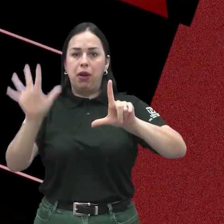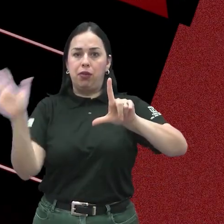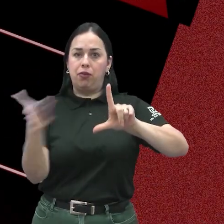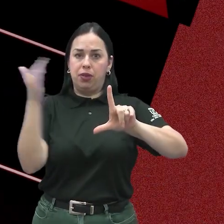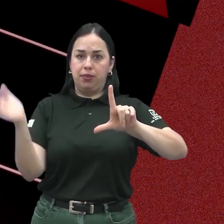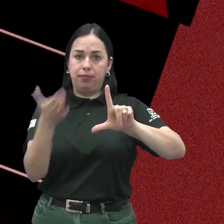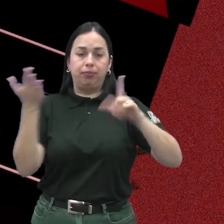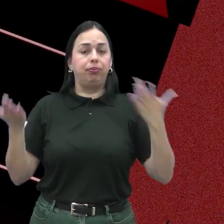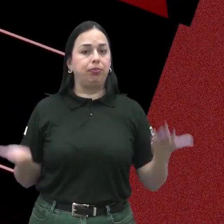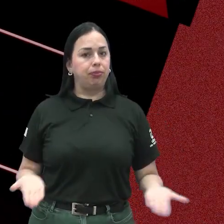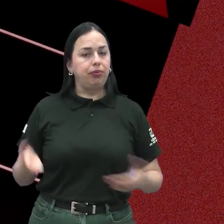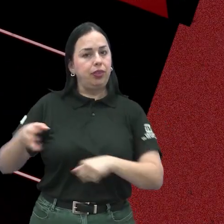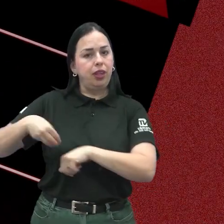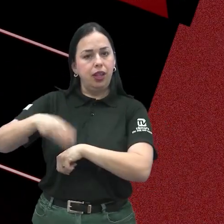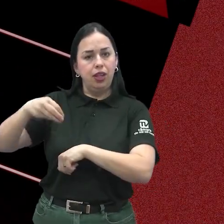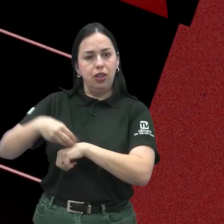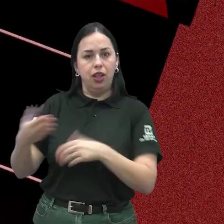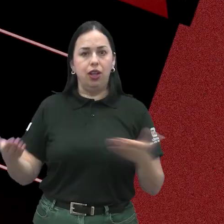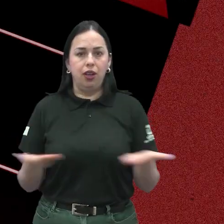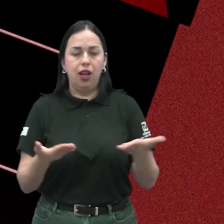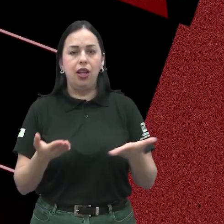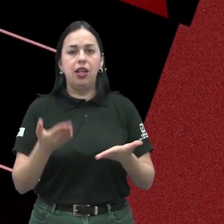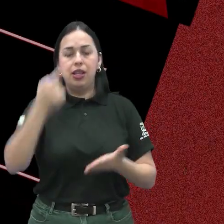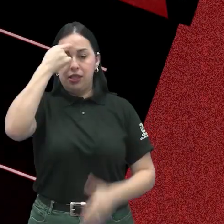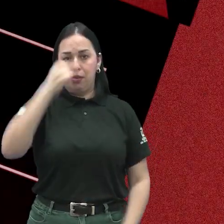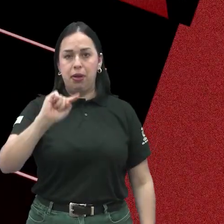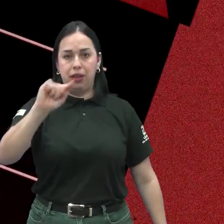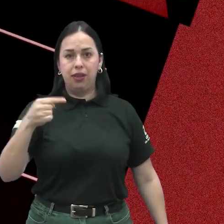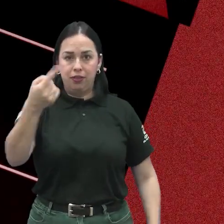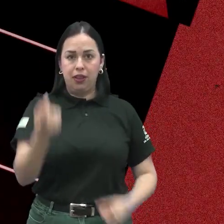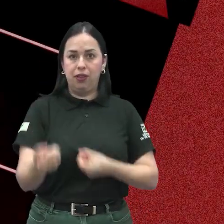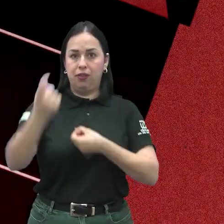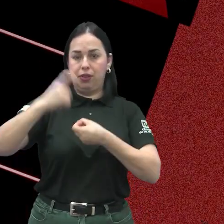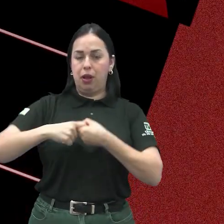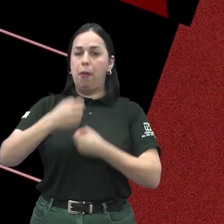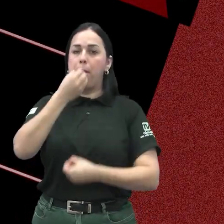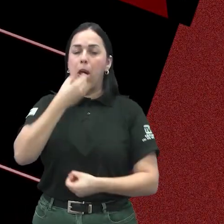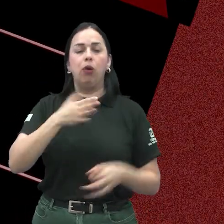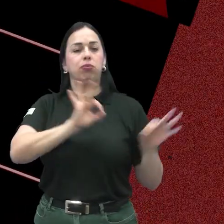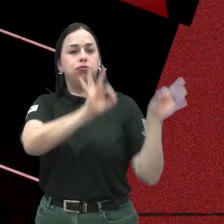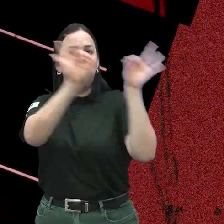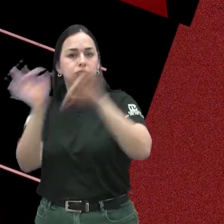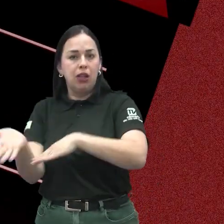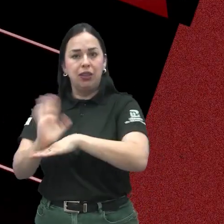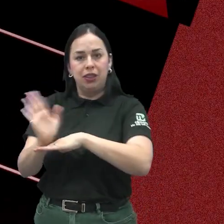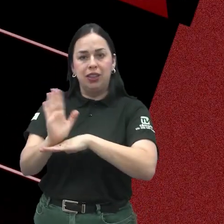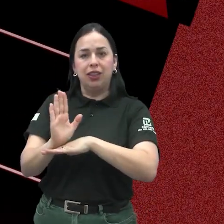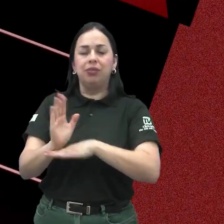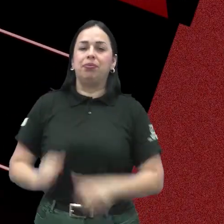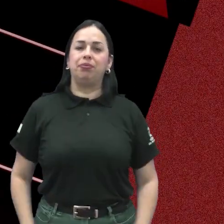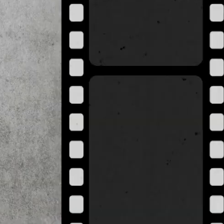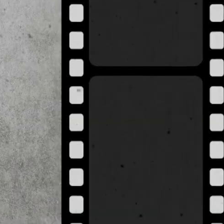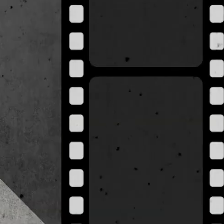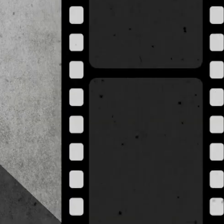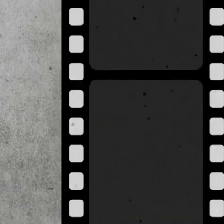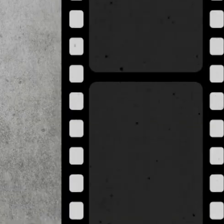streaming. Essa foi a dica de hoje. Eu volto semana que vem. Bom divertimento para você e até a